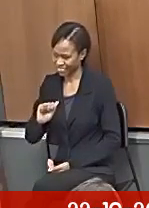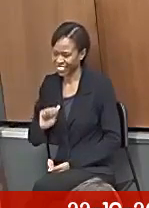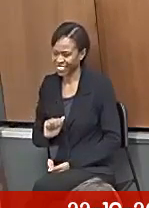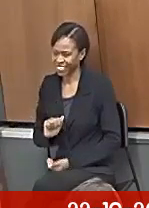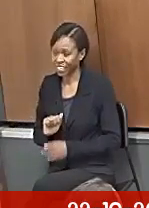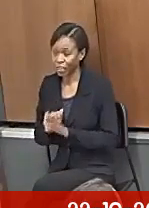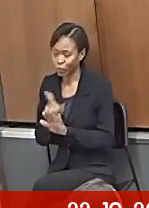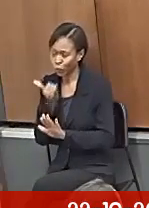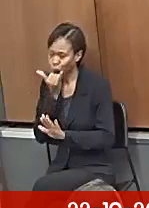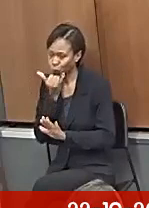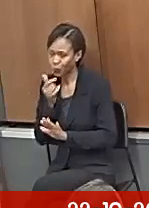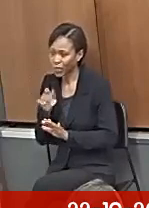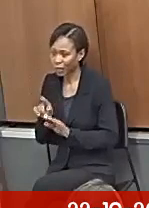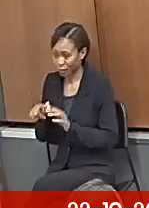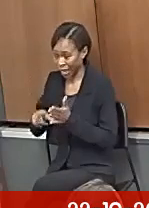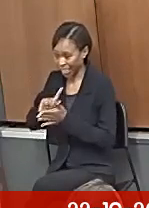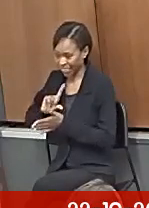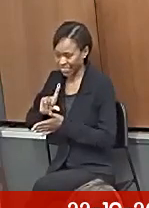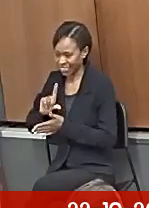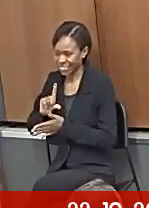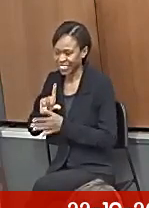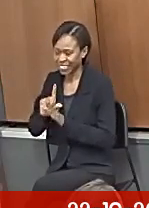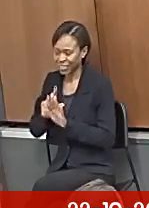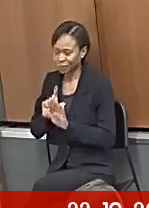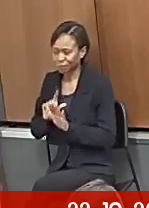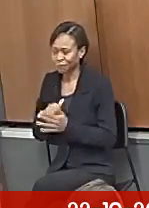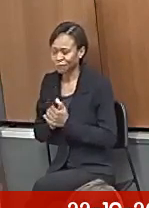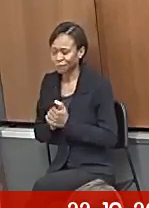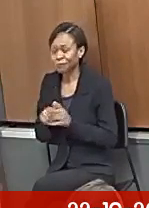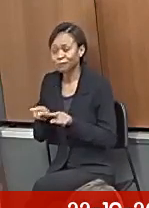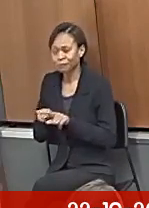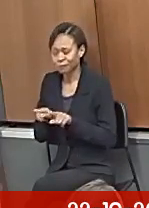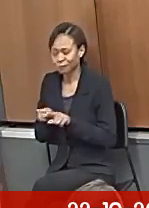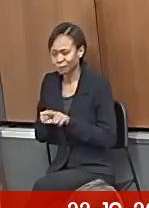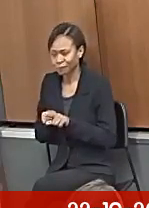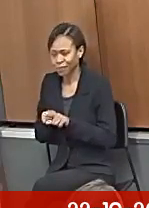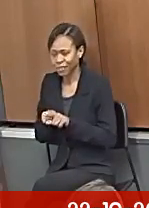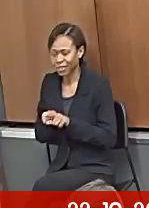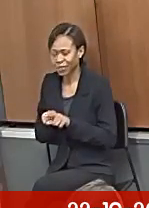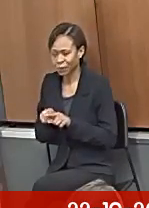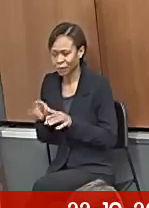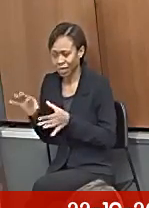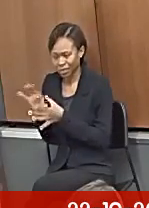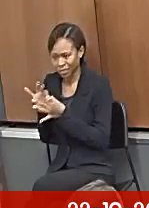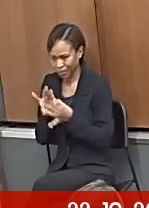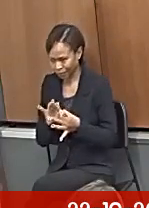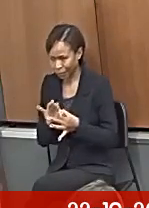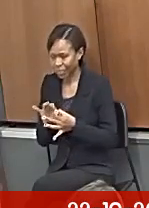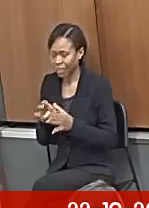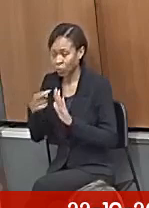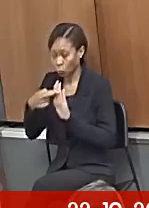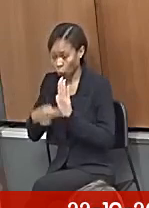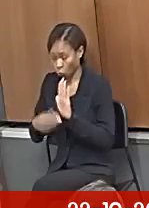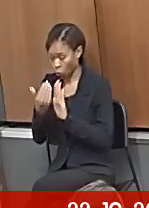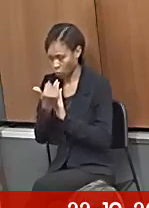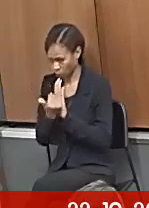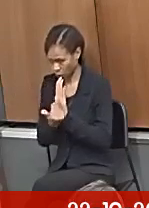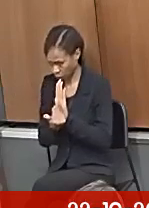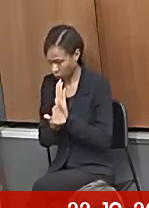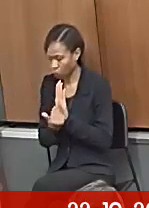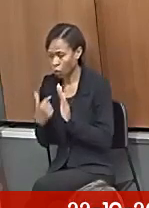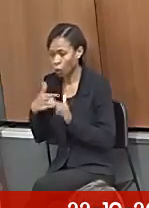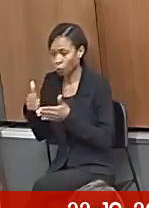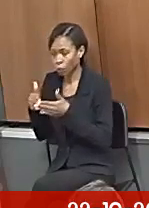Presidente, desculpa. Antes da Cíntia, deixa aqui... Só para também para não perder o time aqui dos requerimentos, eu também pedi